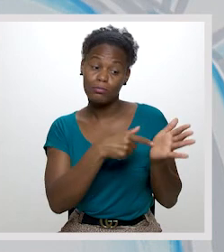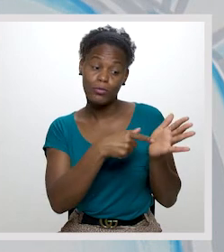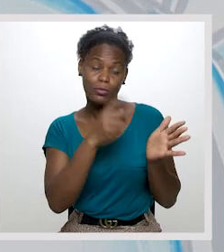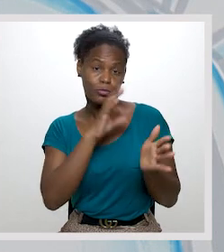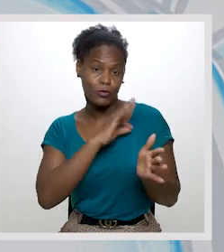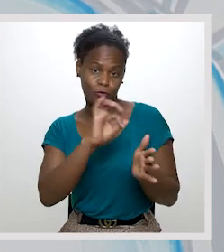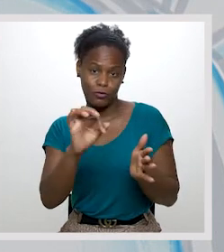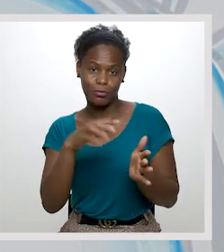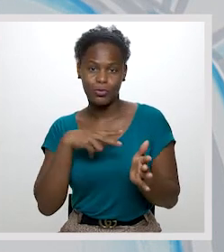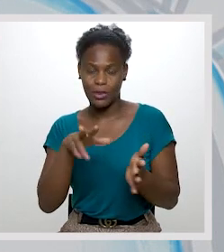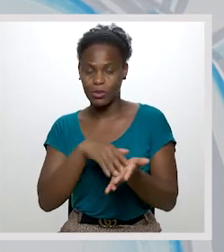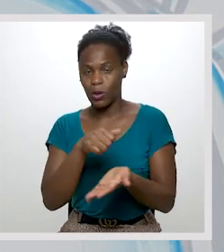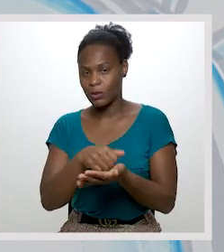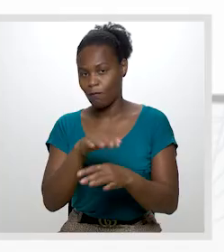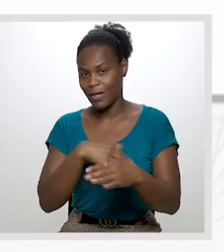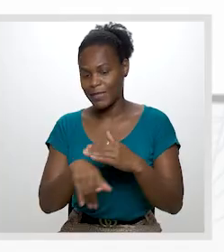correção.